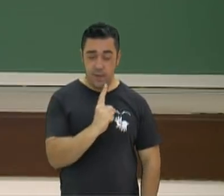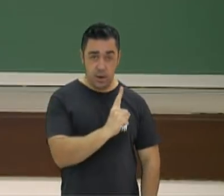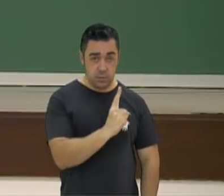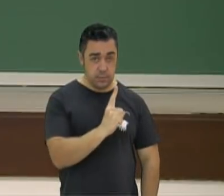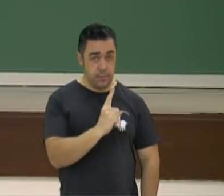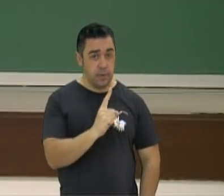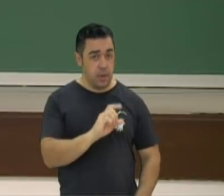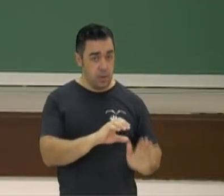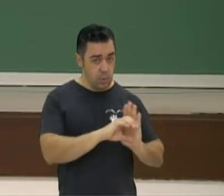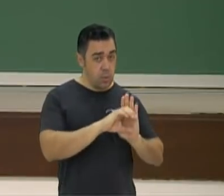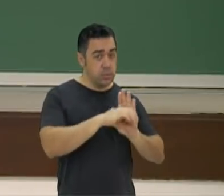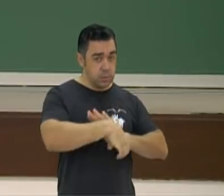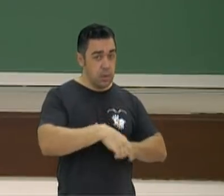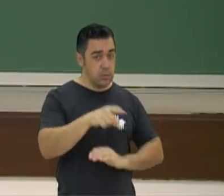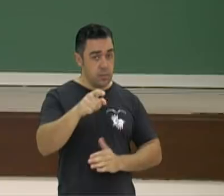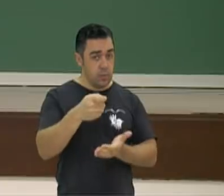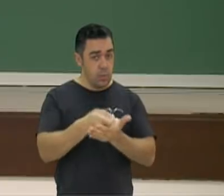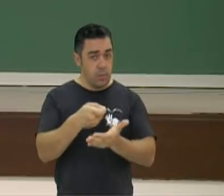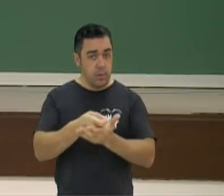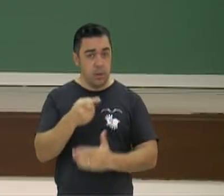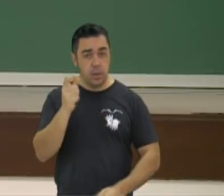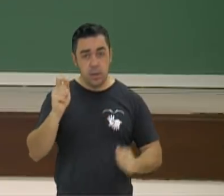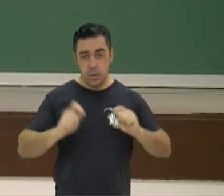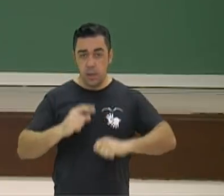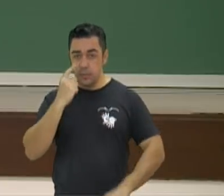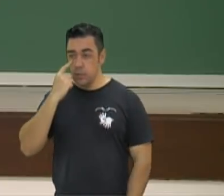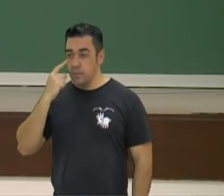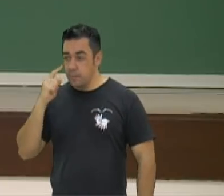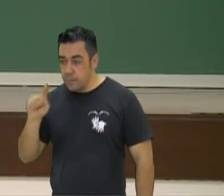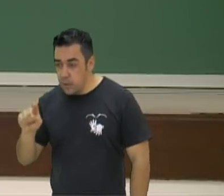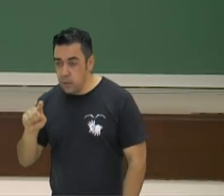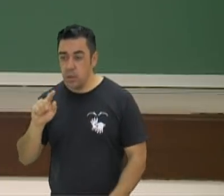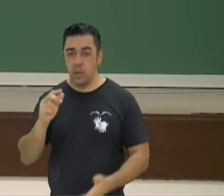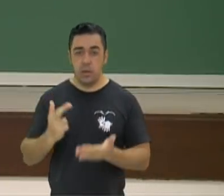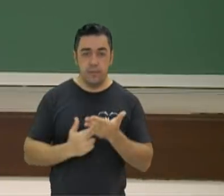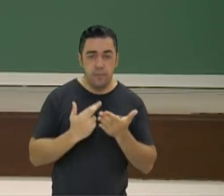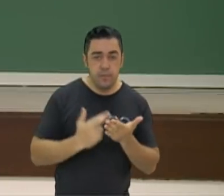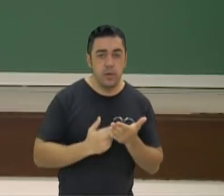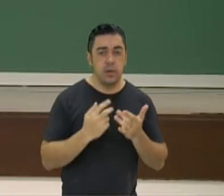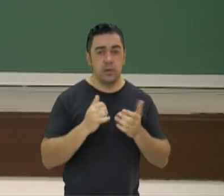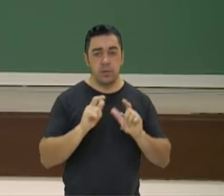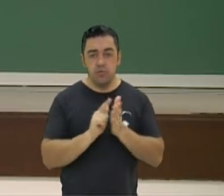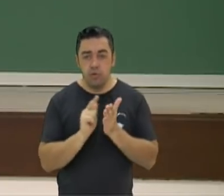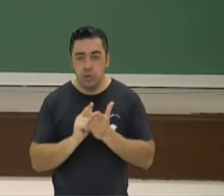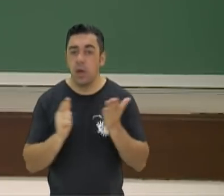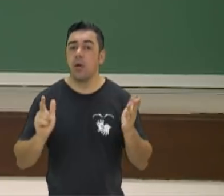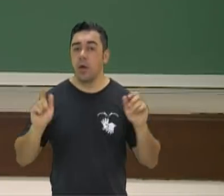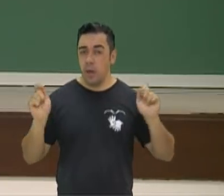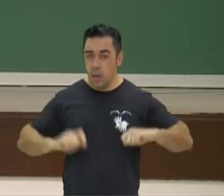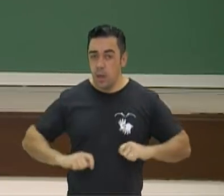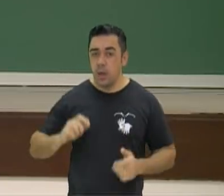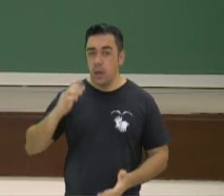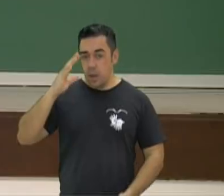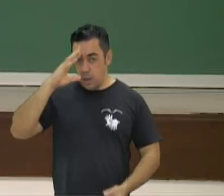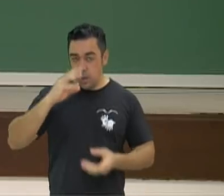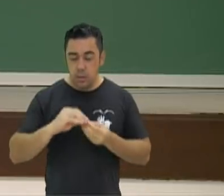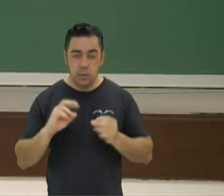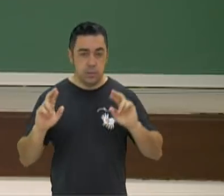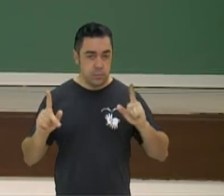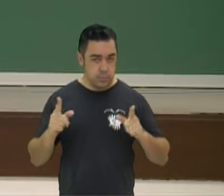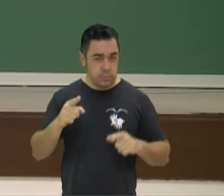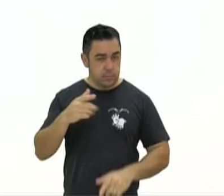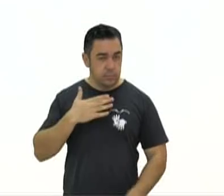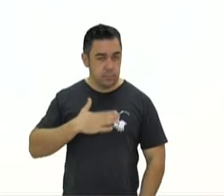de vocês, ou vocês podem ler, ver em alguma reportagem que apareça. Então, é importante saber a diferença também, tá? Mas vocês vão ver que também é bem